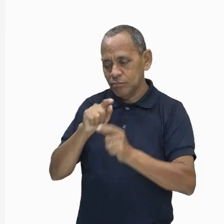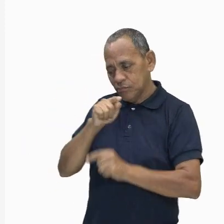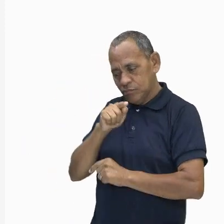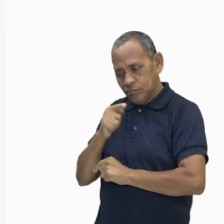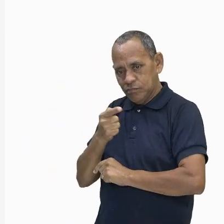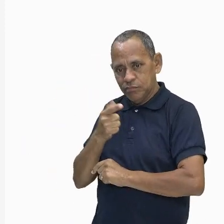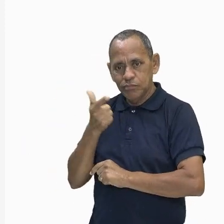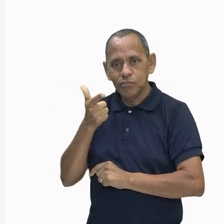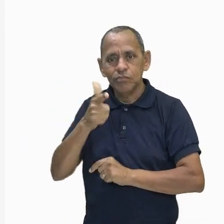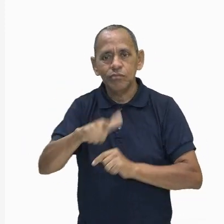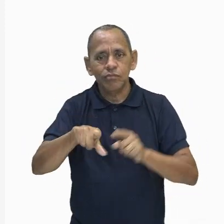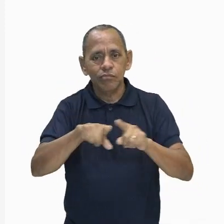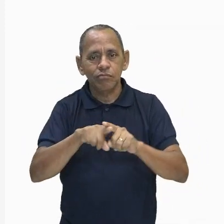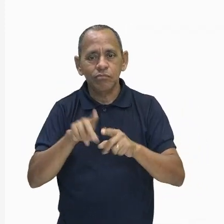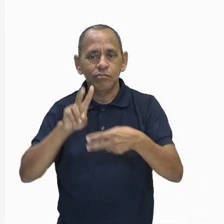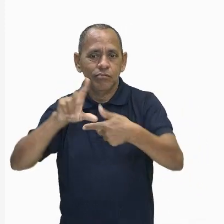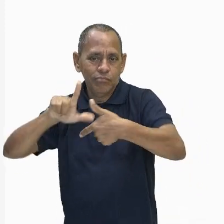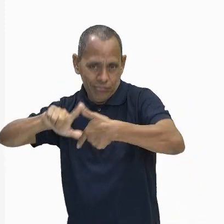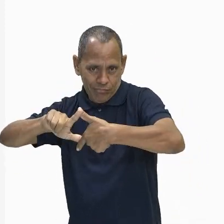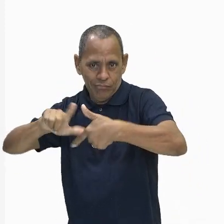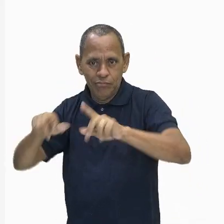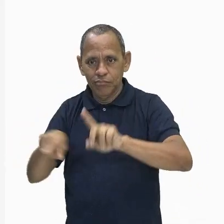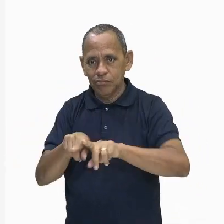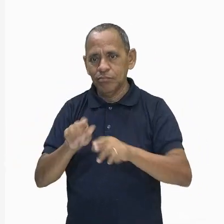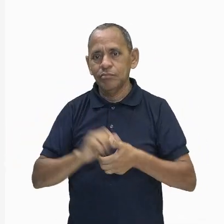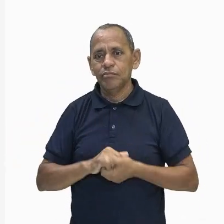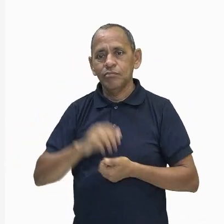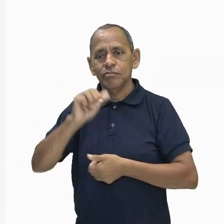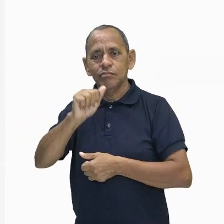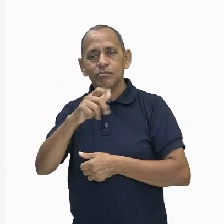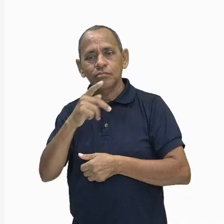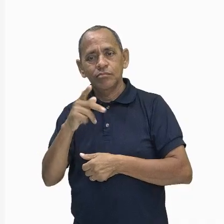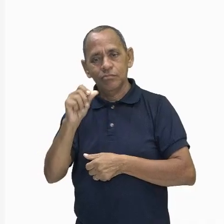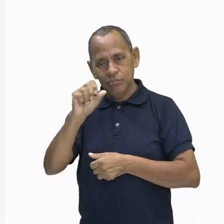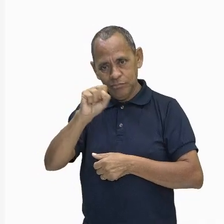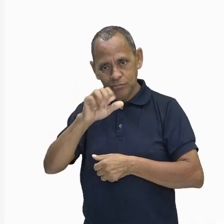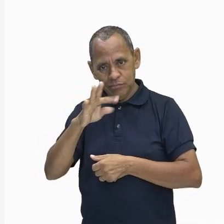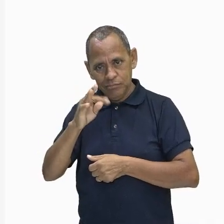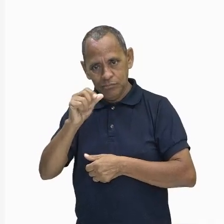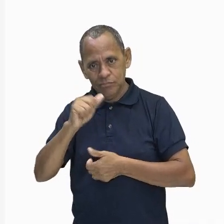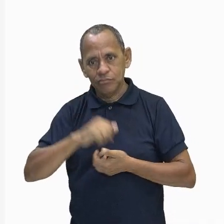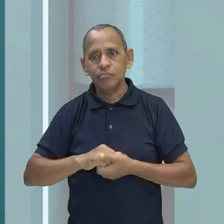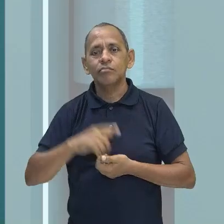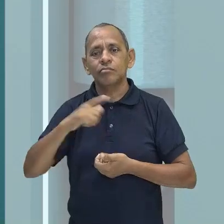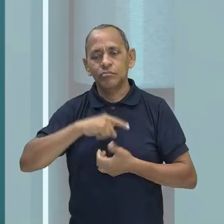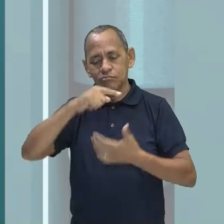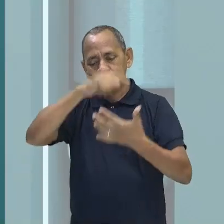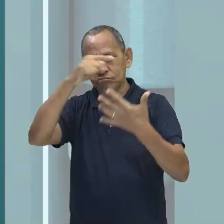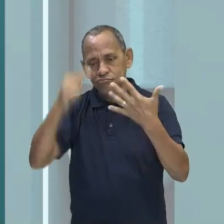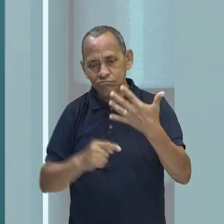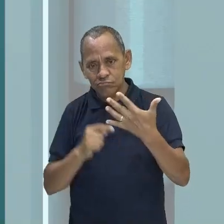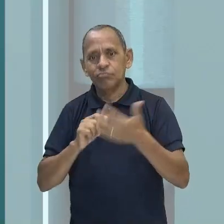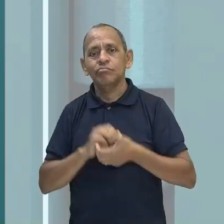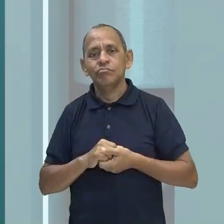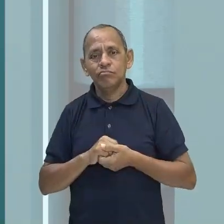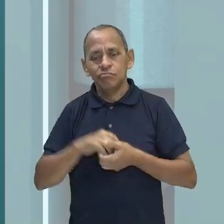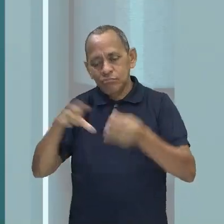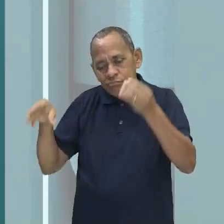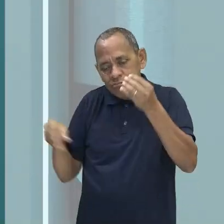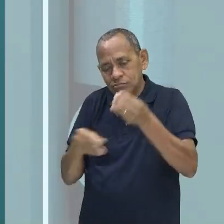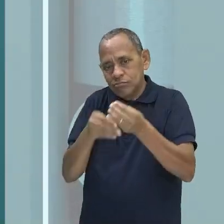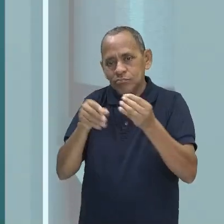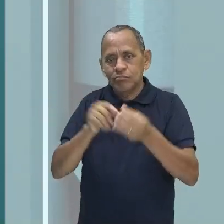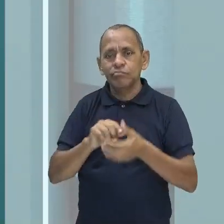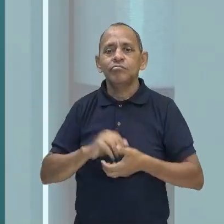também isolando o aposto, ok? Então, esse é o aposto. Vimos que os termos acessórios, como